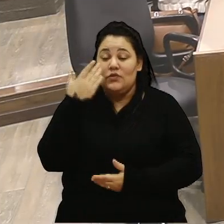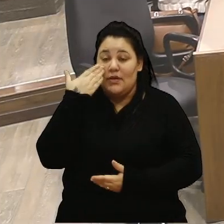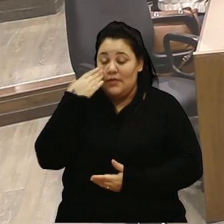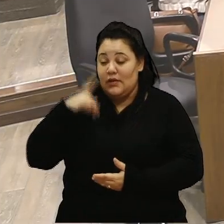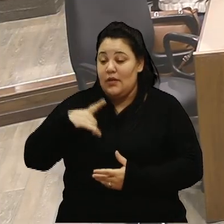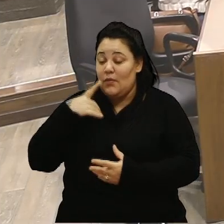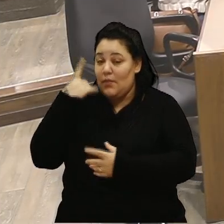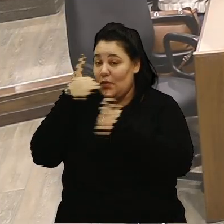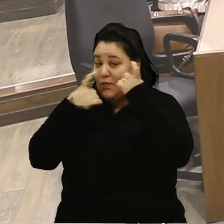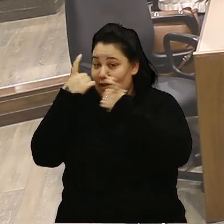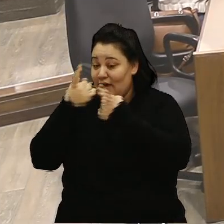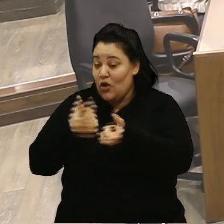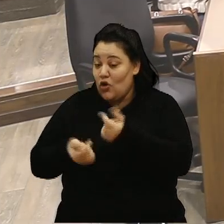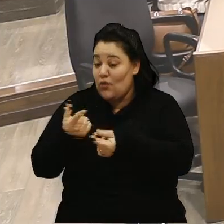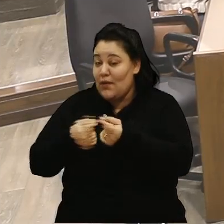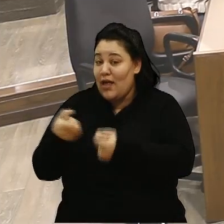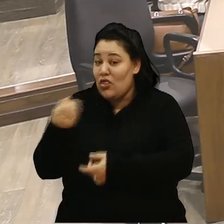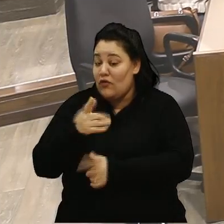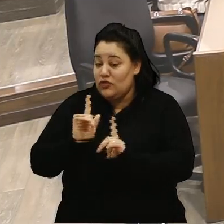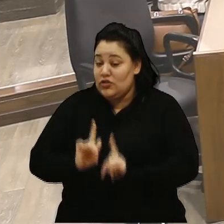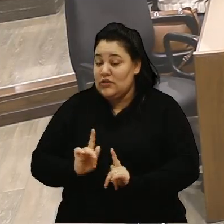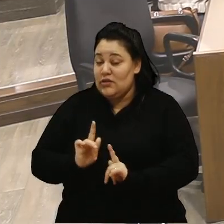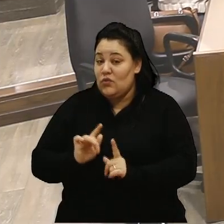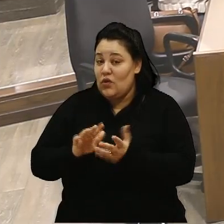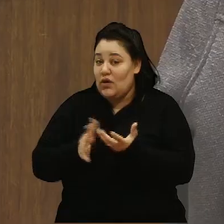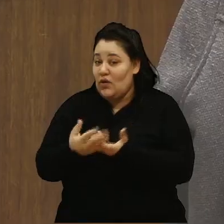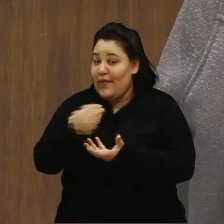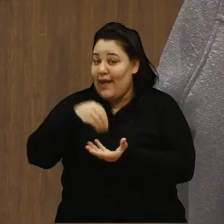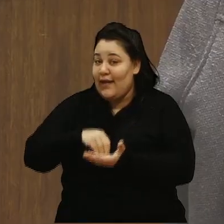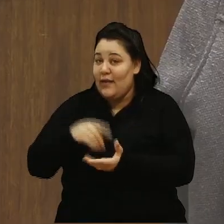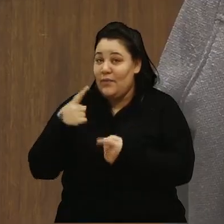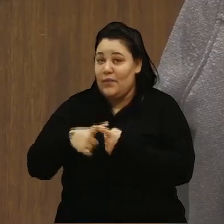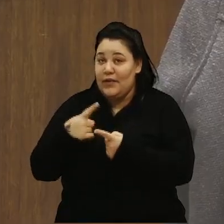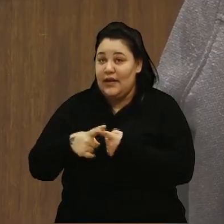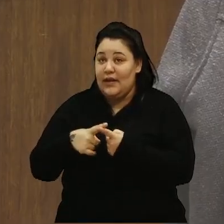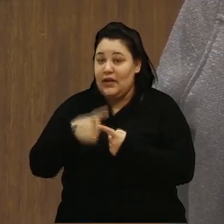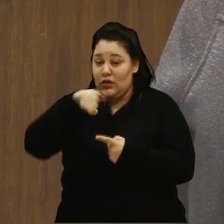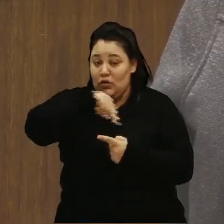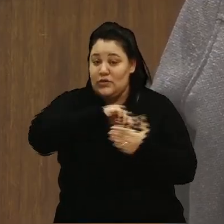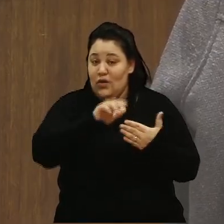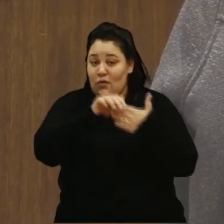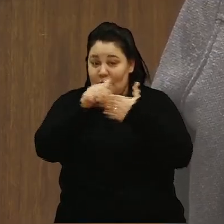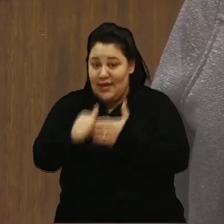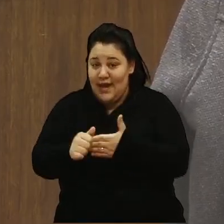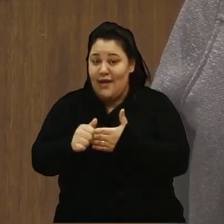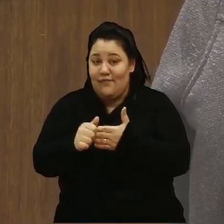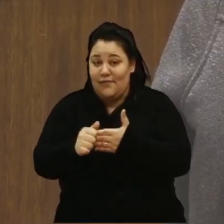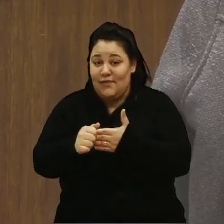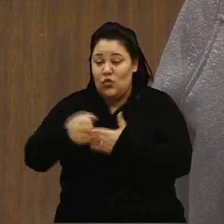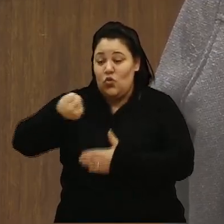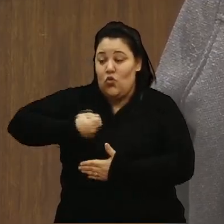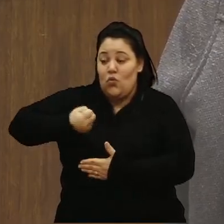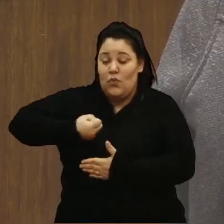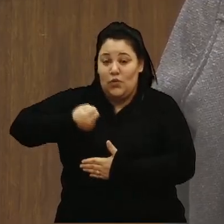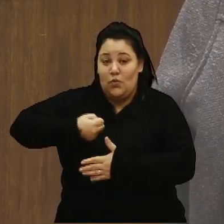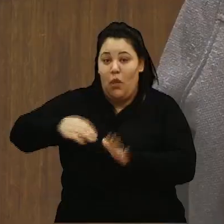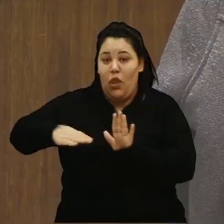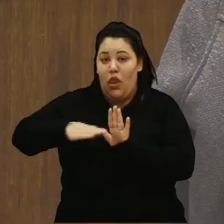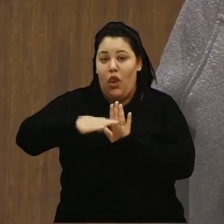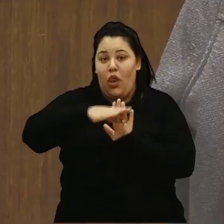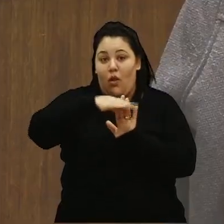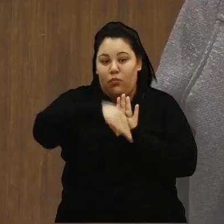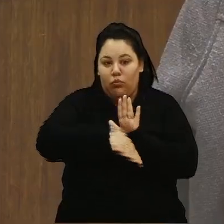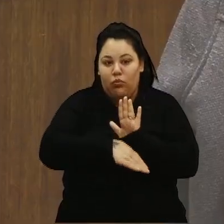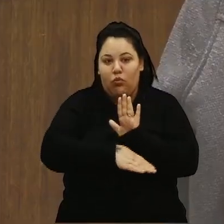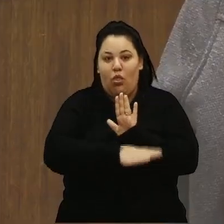porque anteriormente nós podíamos acompanhar seguidos superávites na empresa. E eu recebi algumas informações de um possível